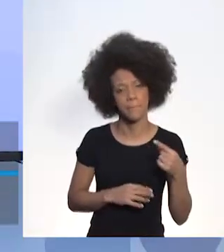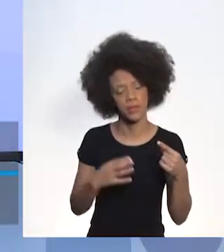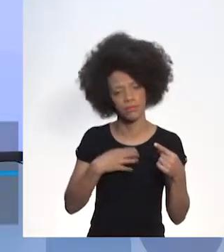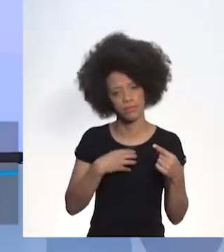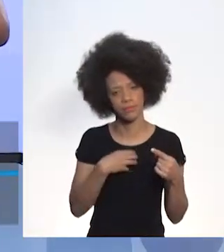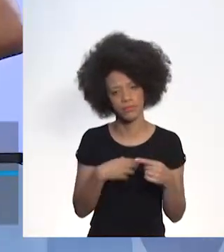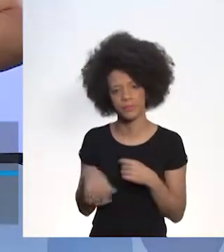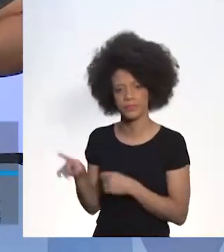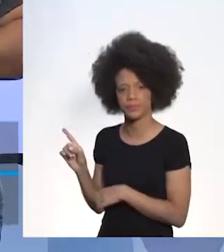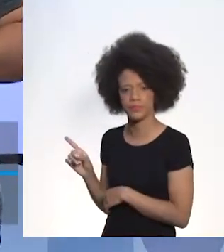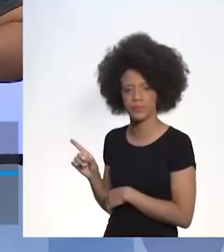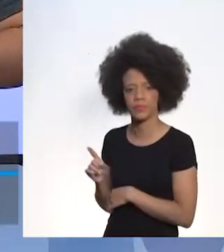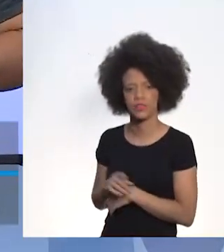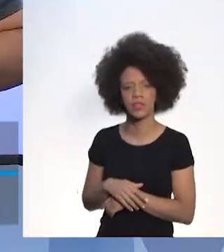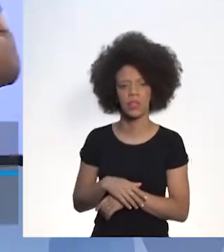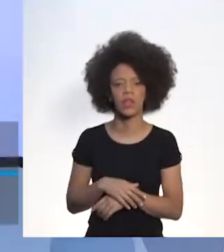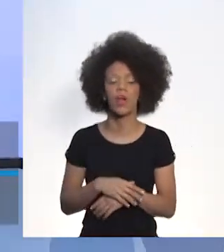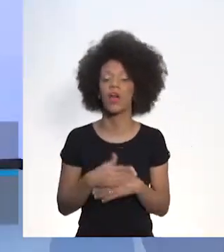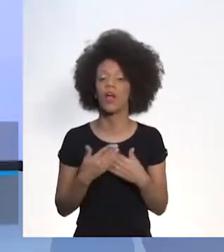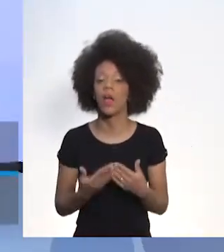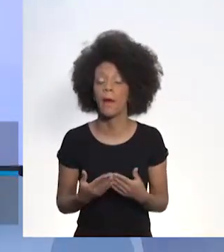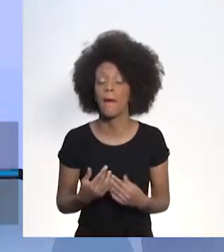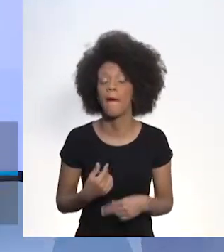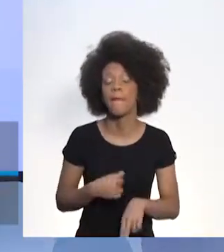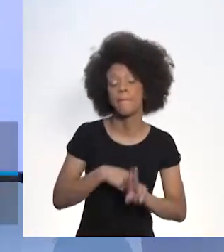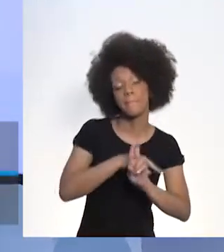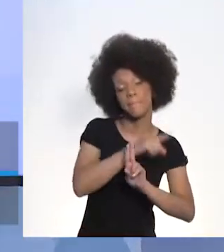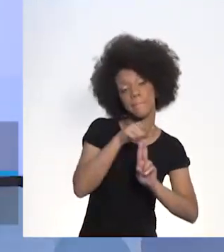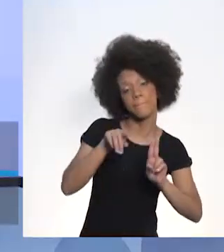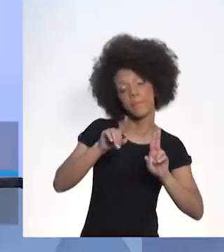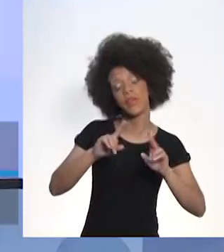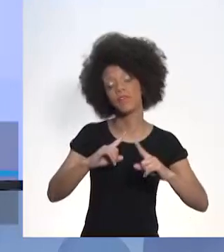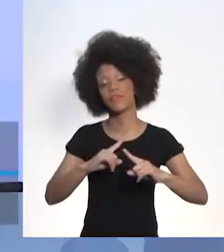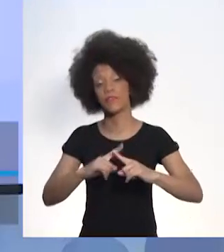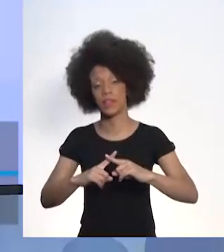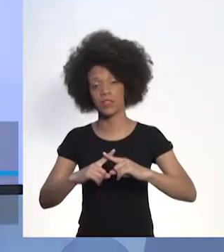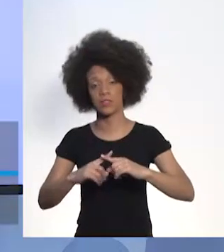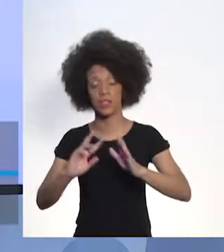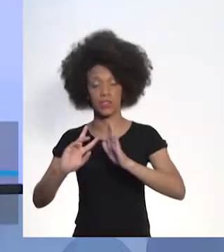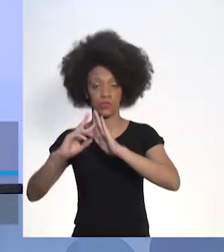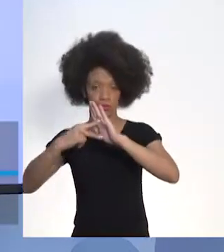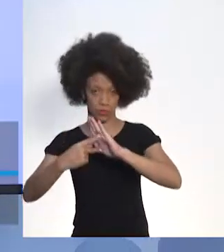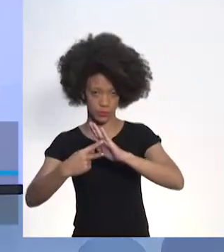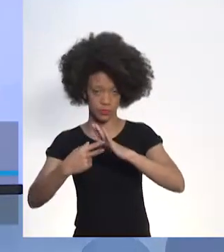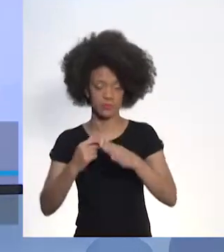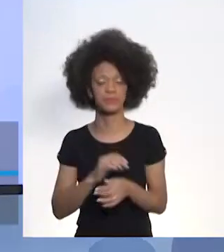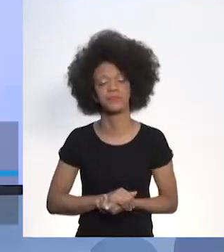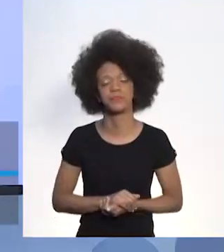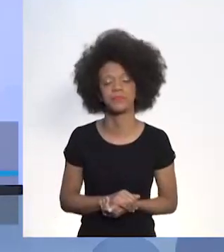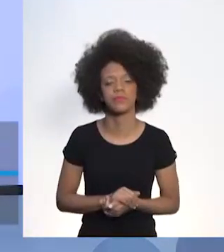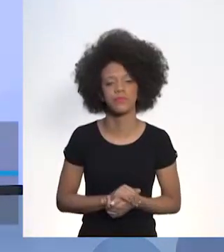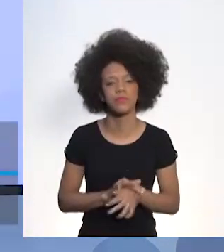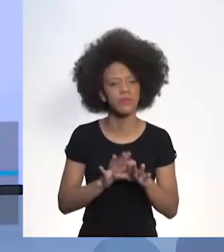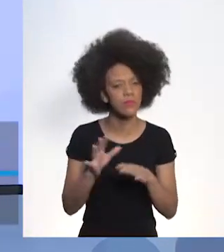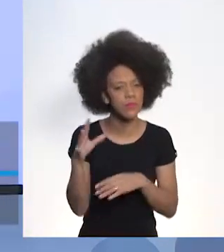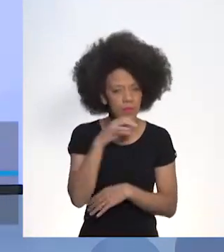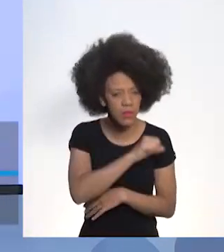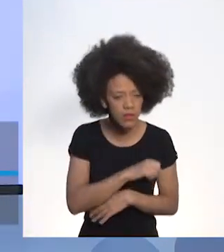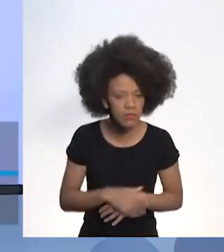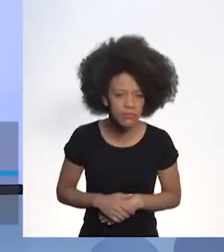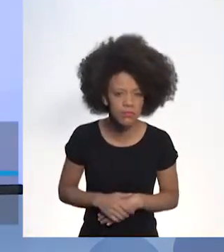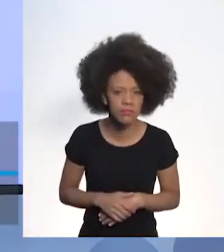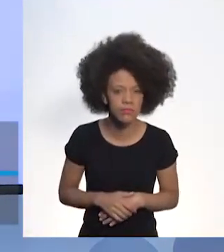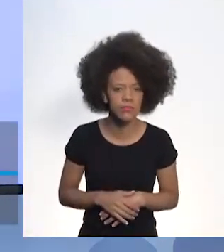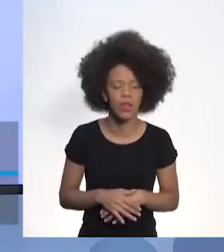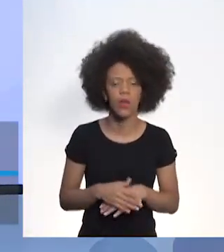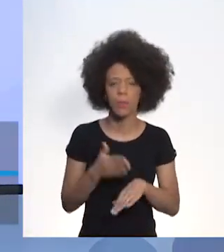aqui, ó, πd, né? Que é o π vezes o diâmetro, também funciona para calcular a circunferência. Então vamos rapidamente aqui, ó, para